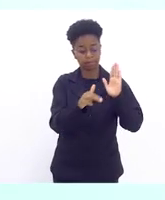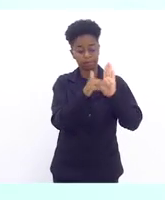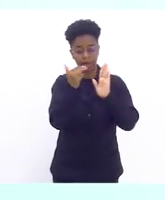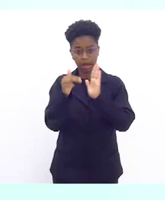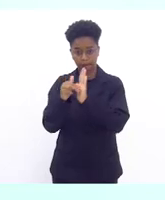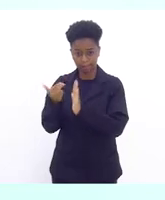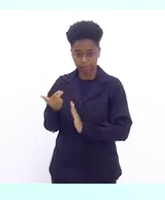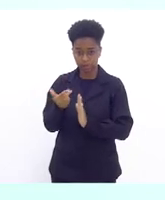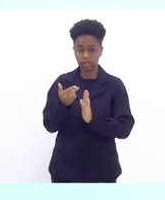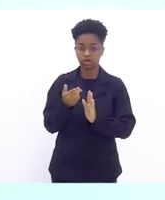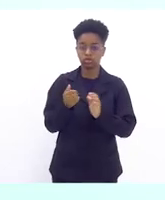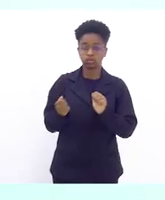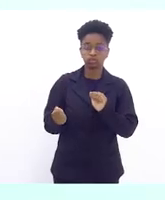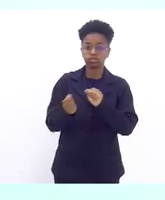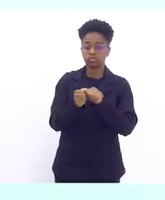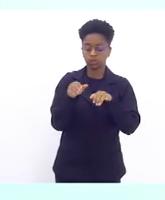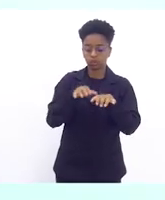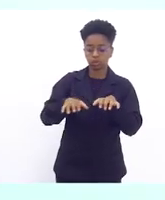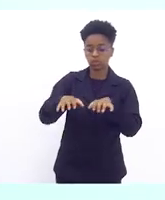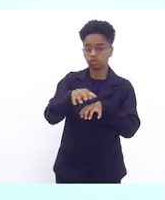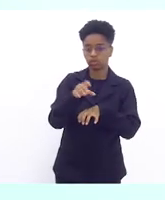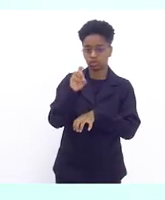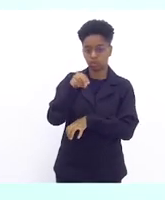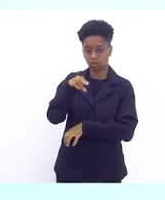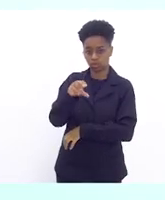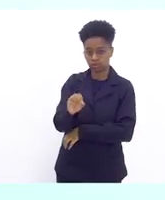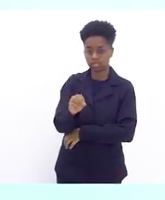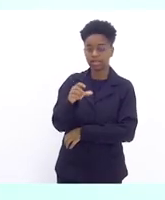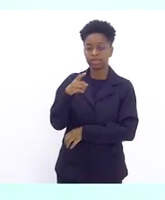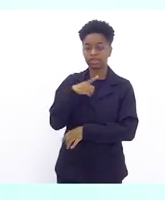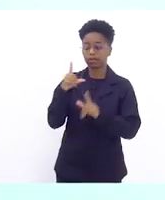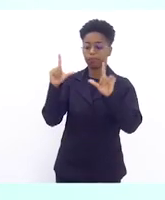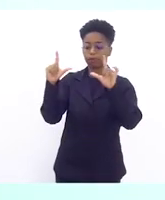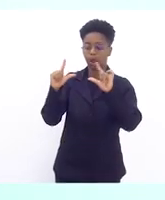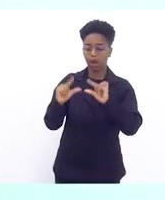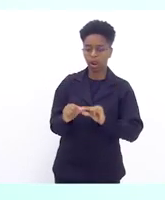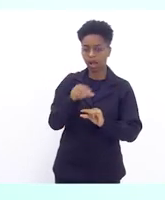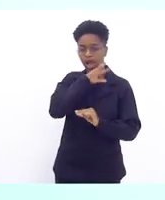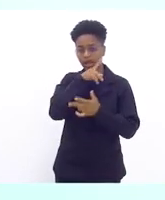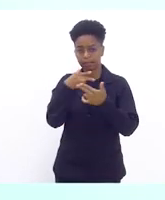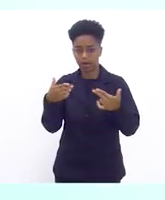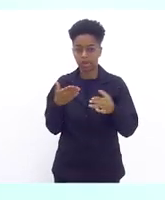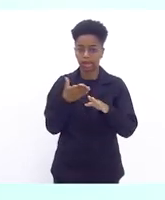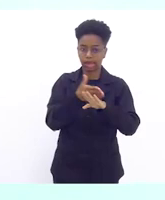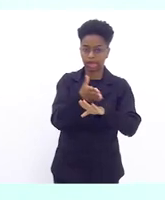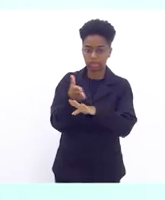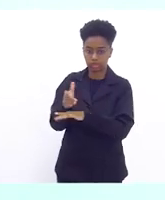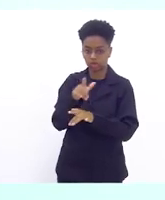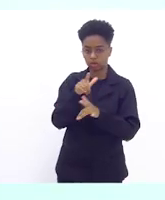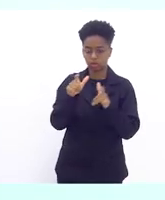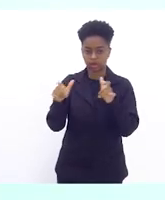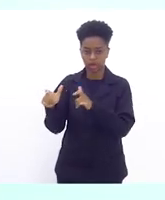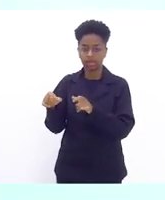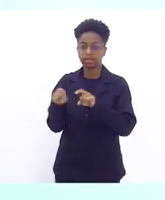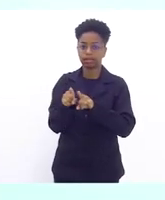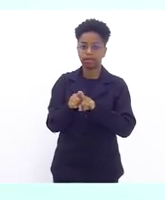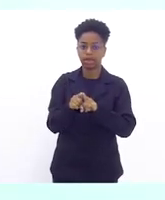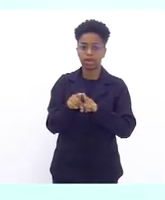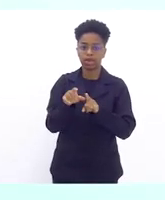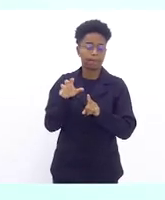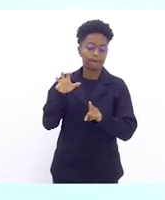entorno com seus donos vai ter menos animais que vão invadir as unidades que vão matar animais silvestres